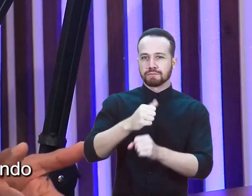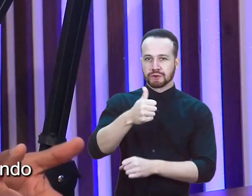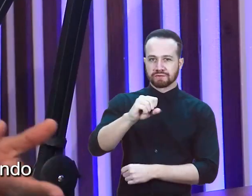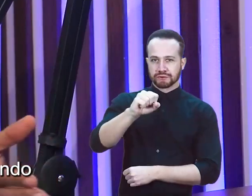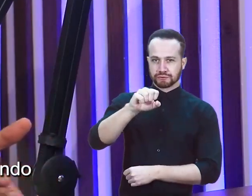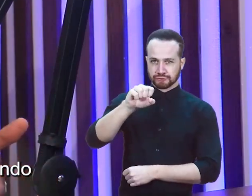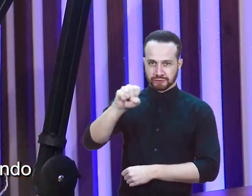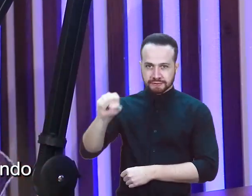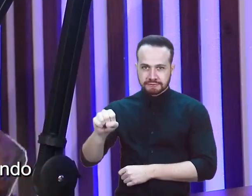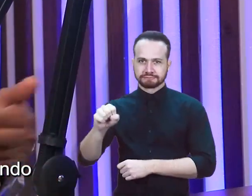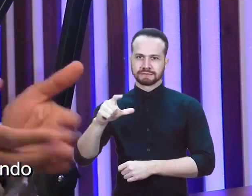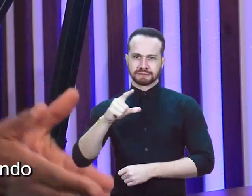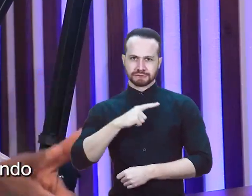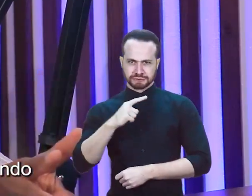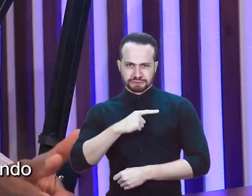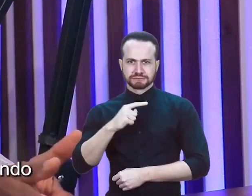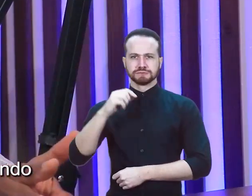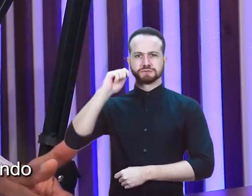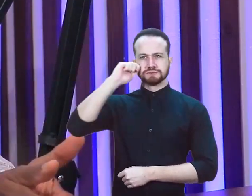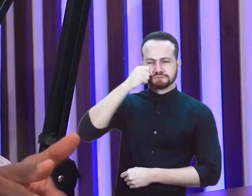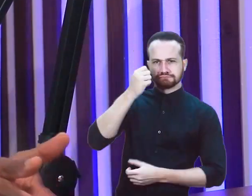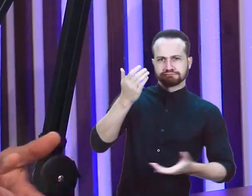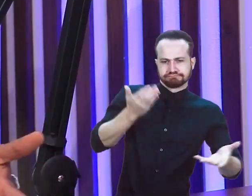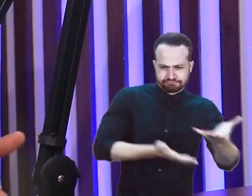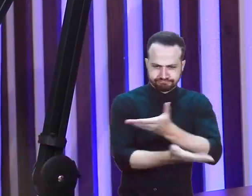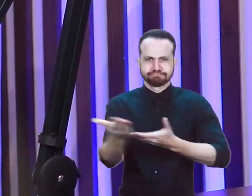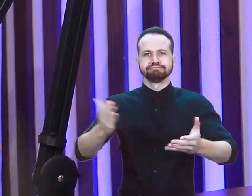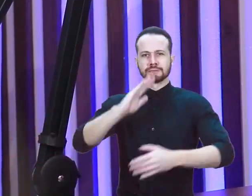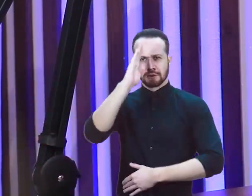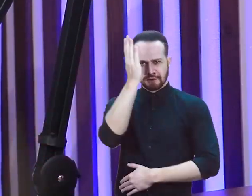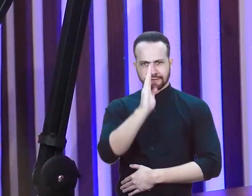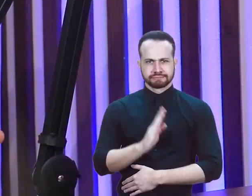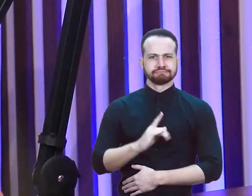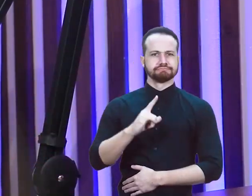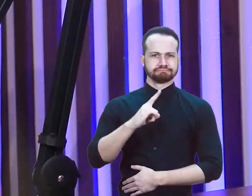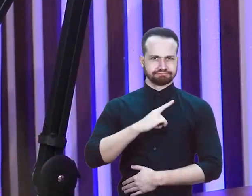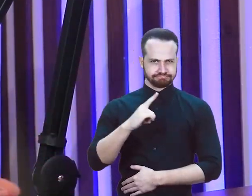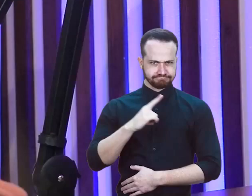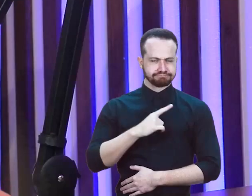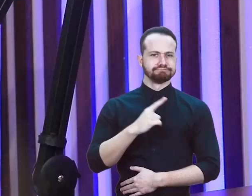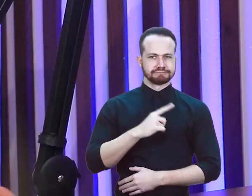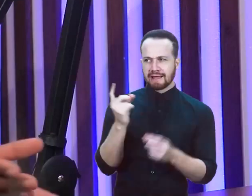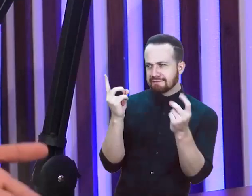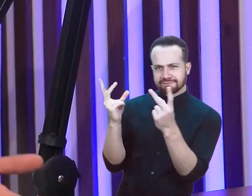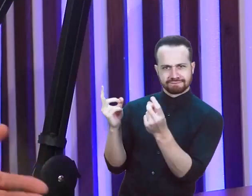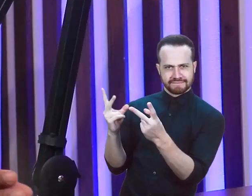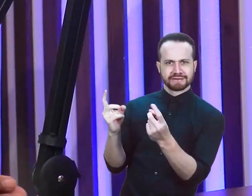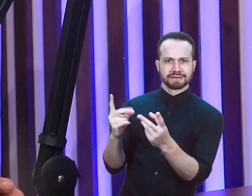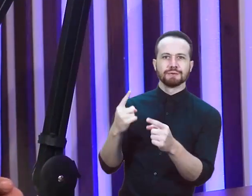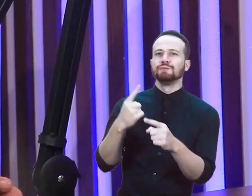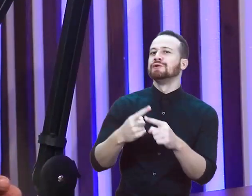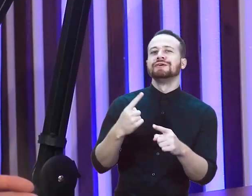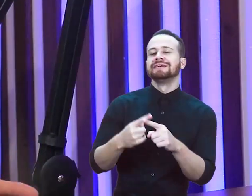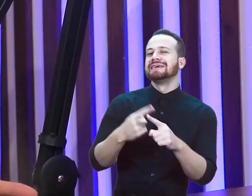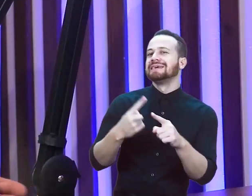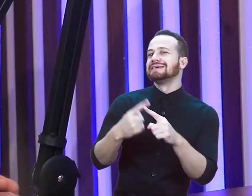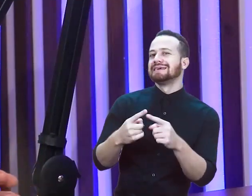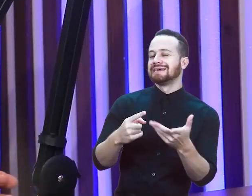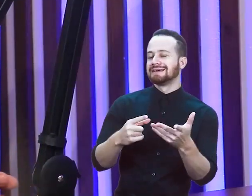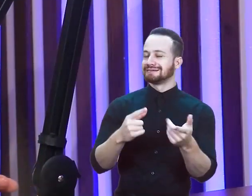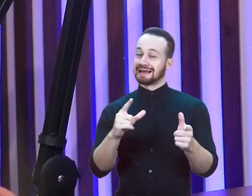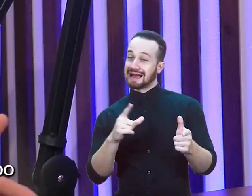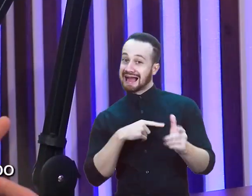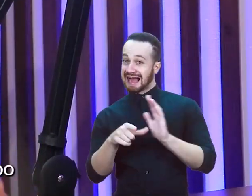tráfico. Porque o Brasil continuou fazendo o trajeto, né? Aí é tráfico porque não era mais